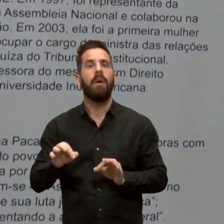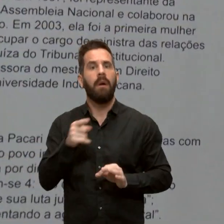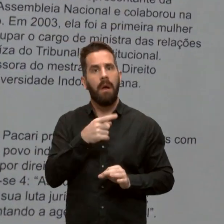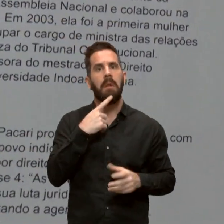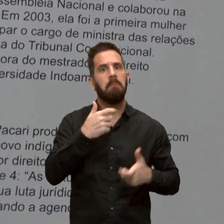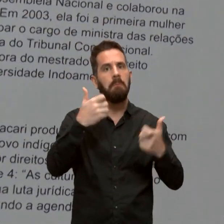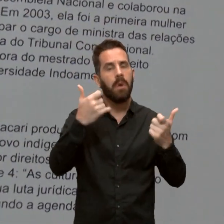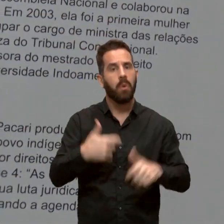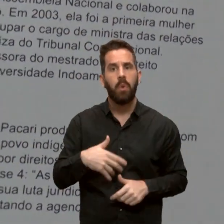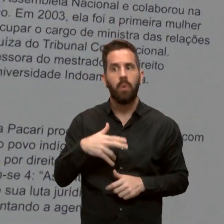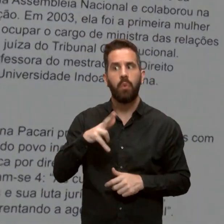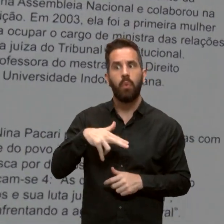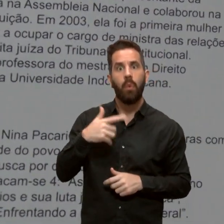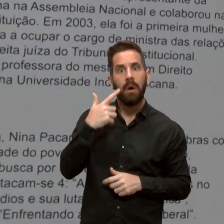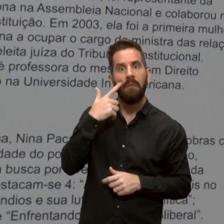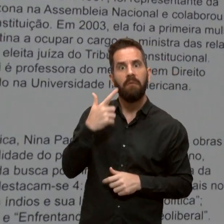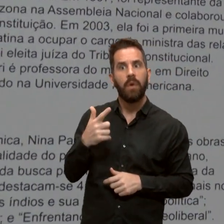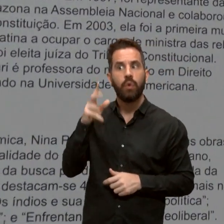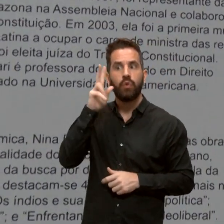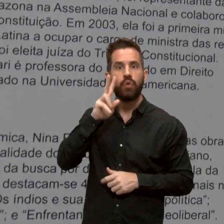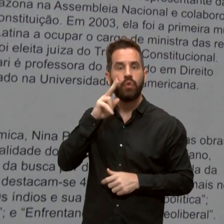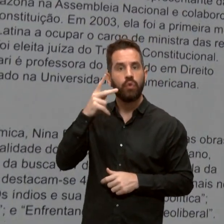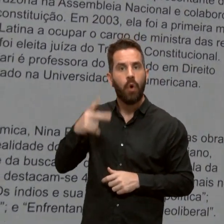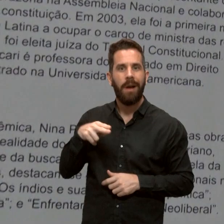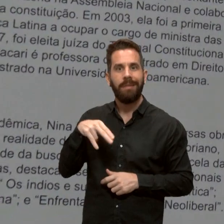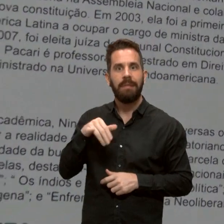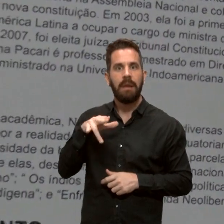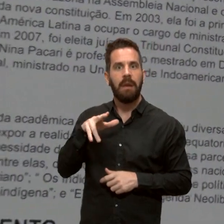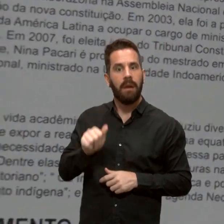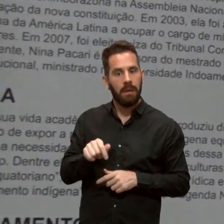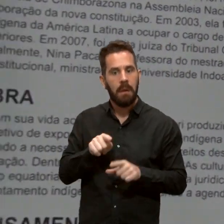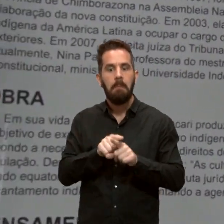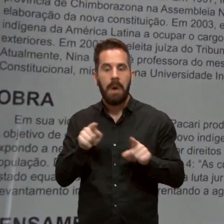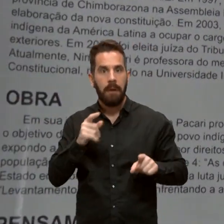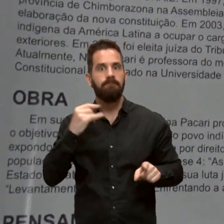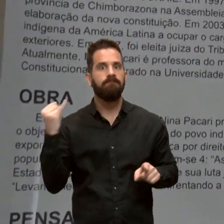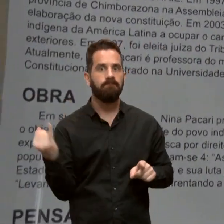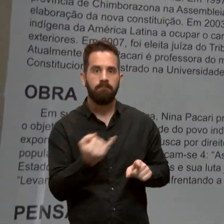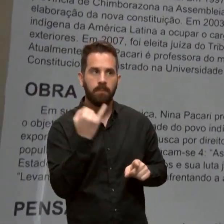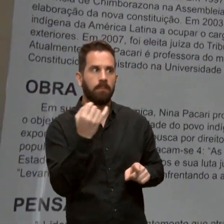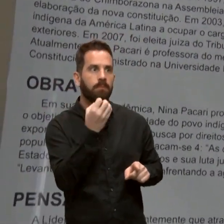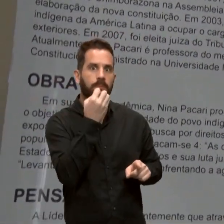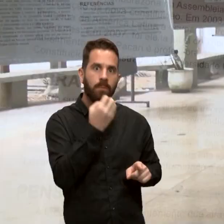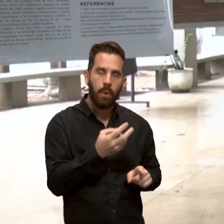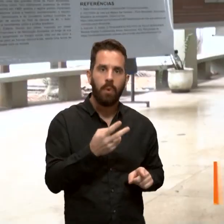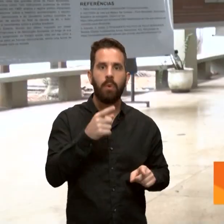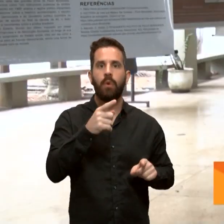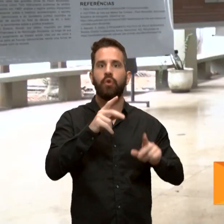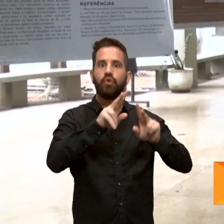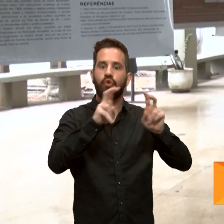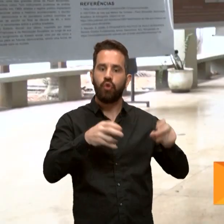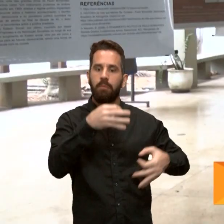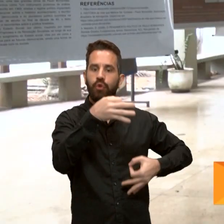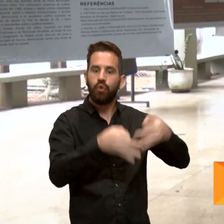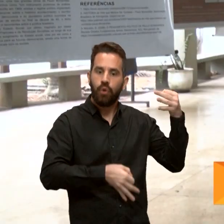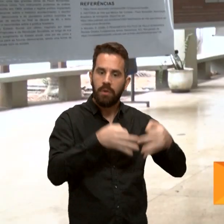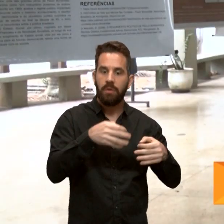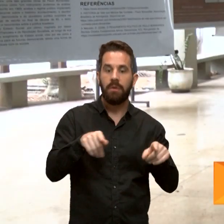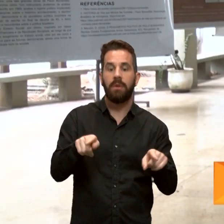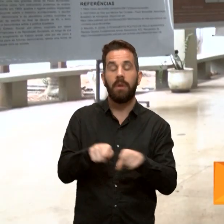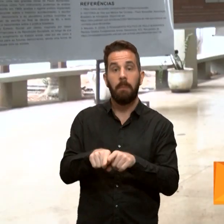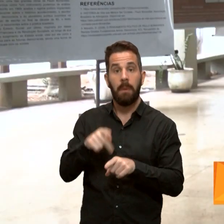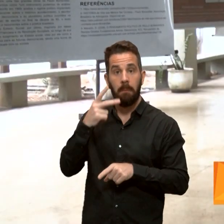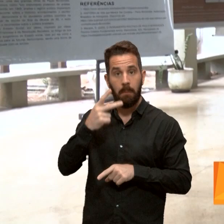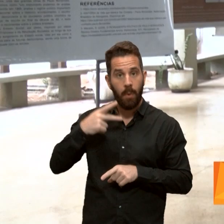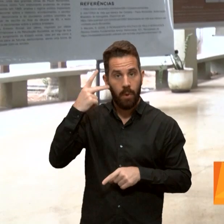que a exposição foi importante para pensar as questões jurídicas e políticas. Quando fala sobre o que eu